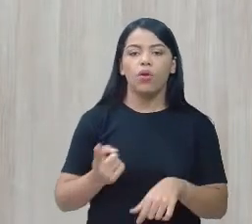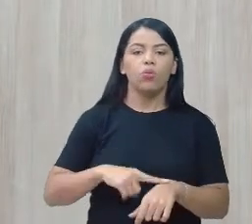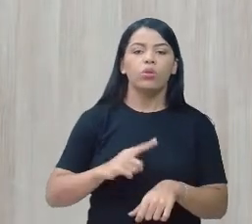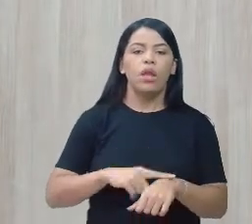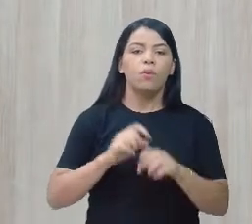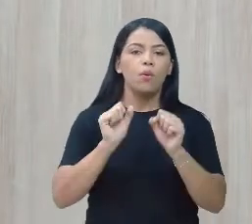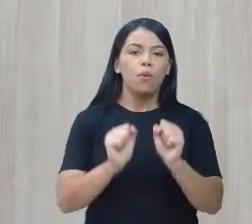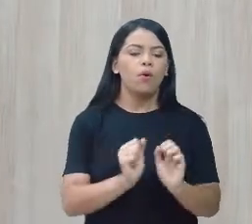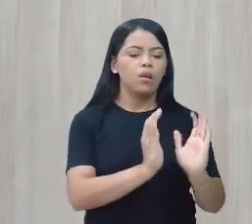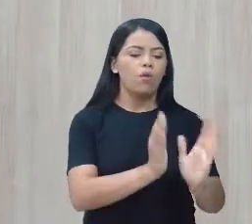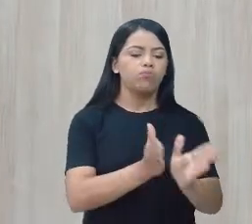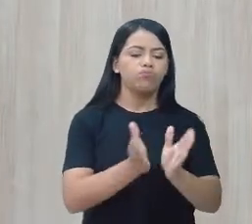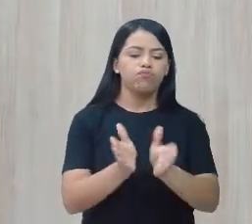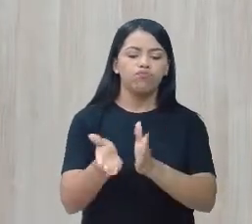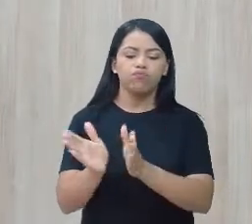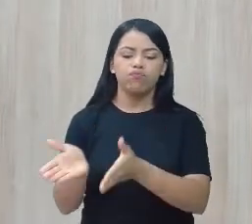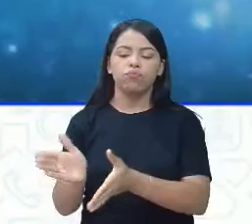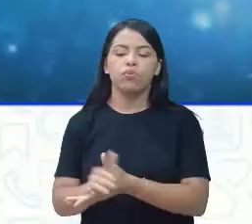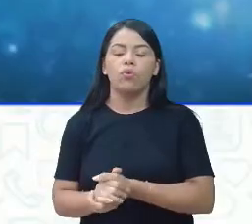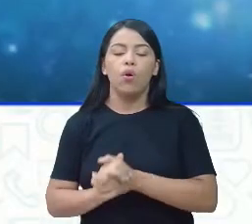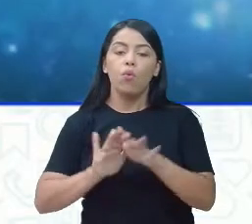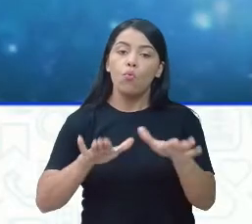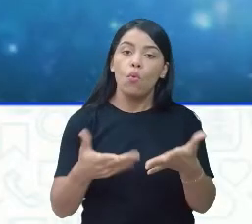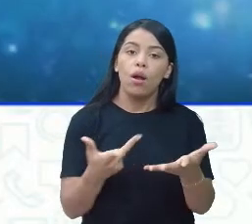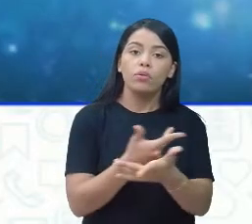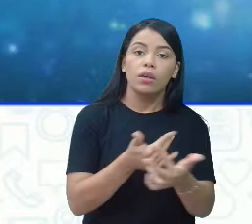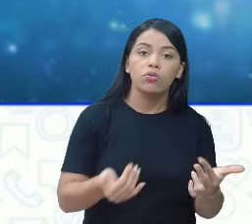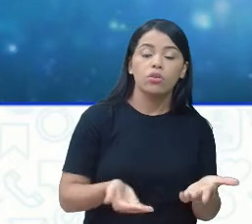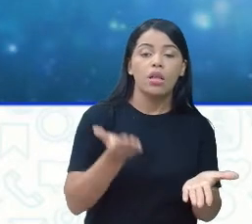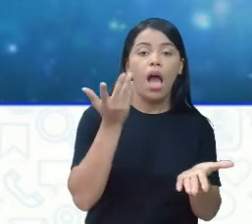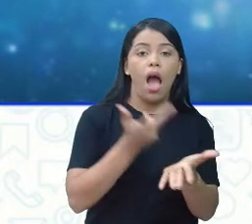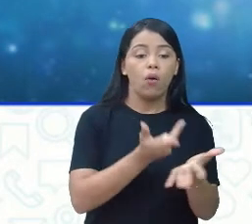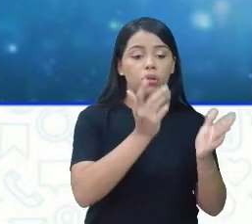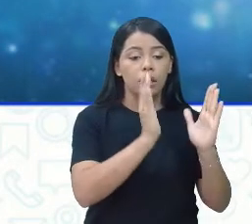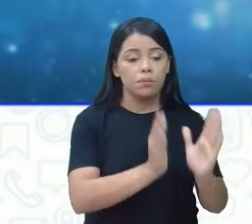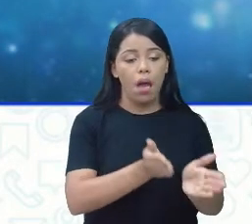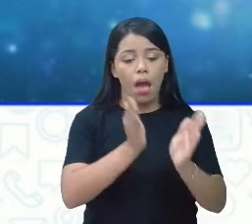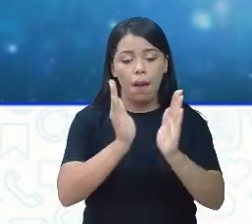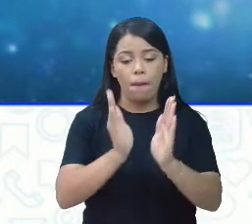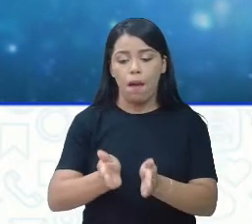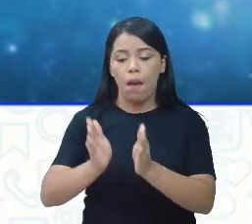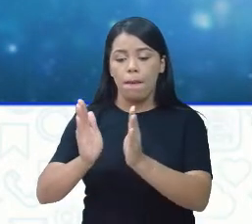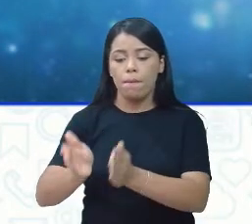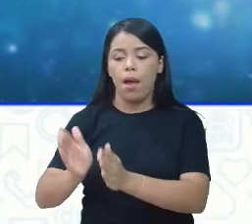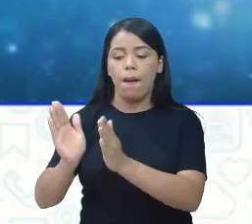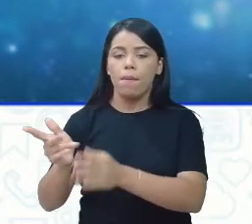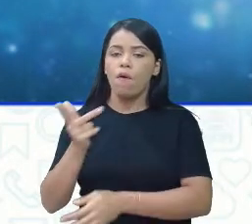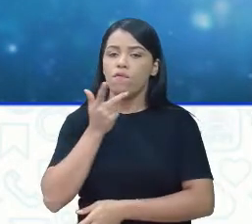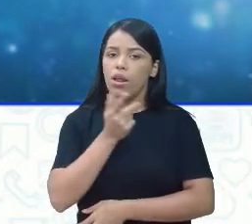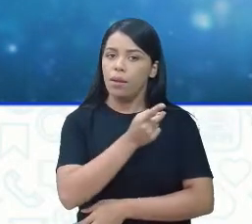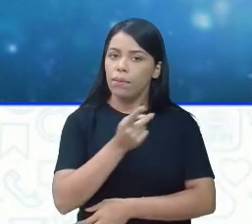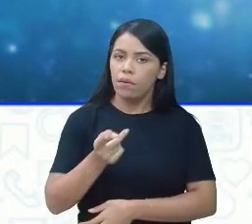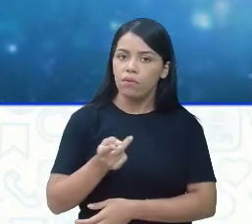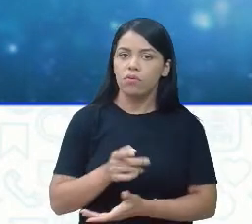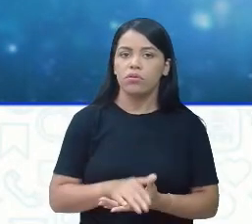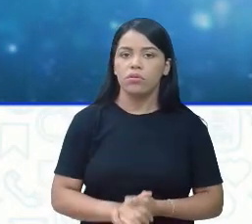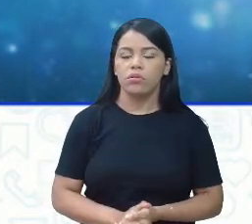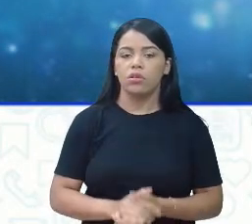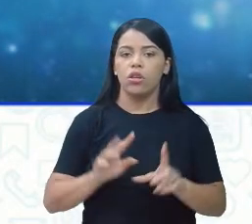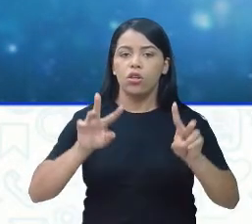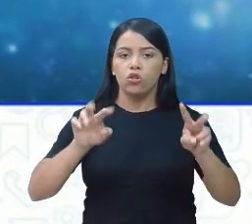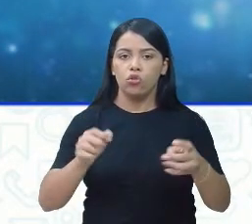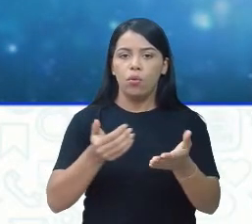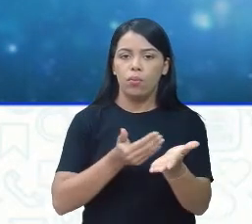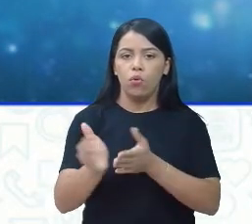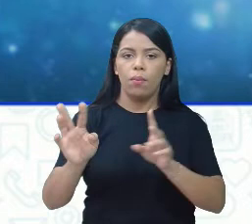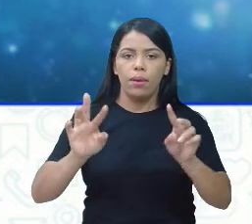ser em ordem cronológica, quando os fatos acontecem obedecendo a ordem em que aconteceram, né? Eu falei para vocês um pouquinho sobre o tempo cronológico no